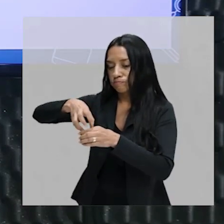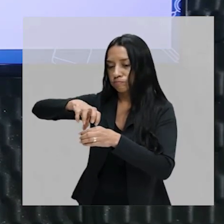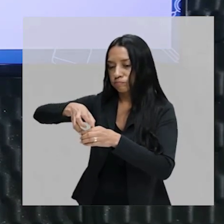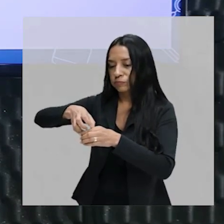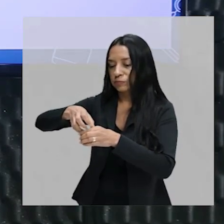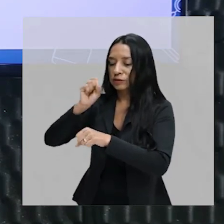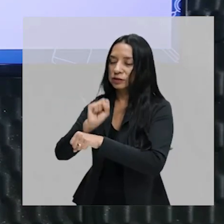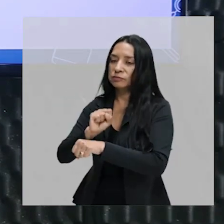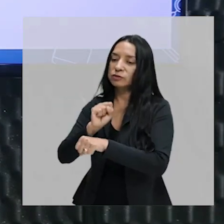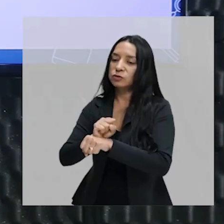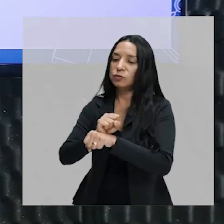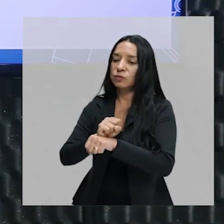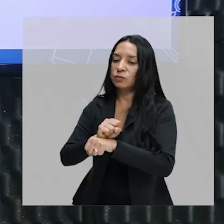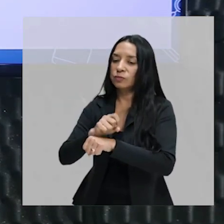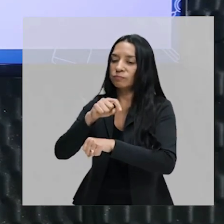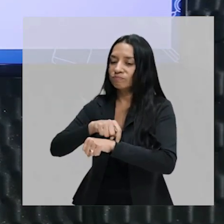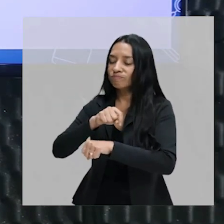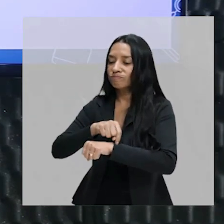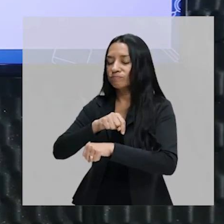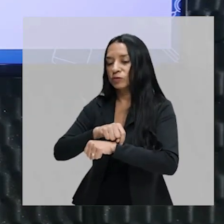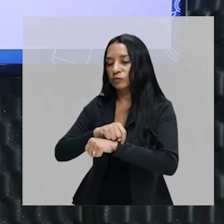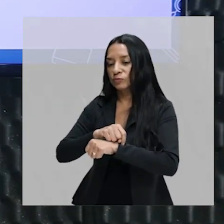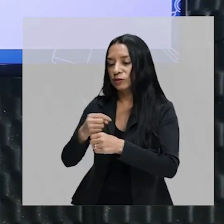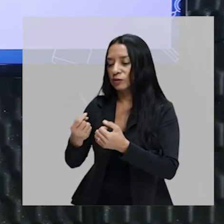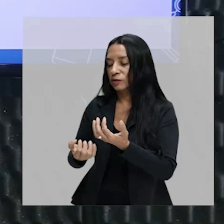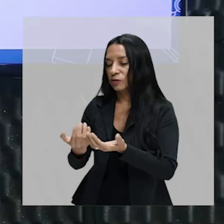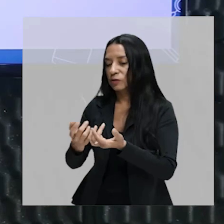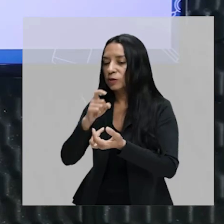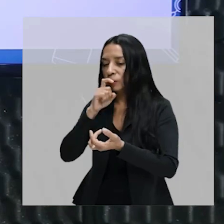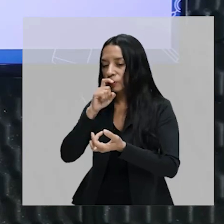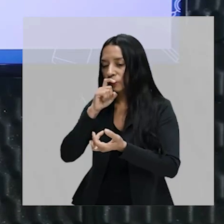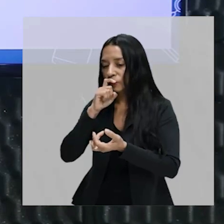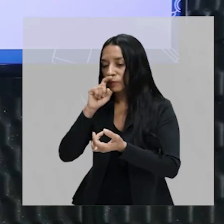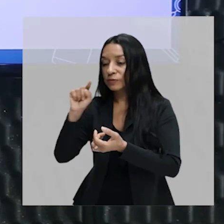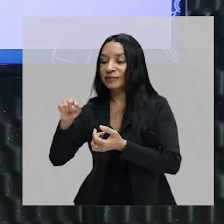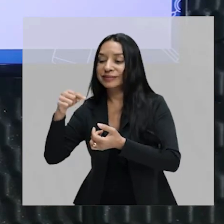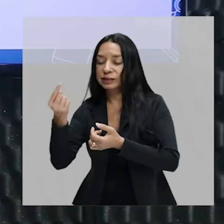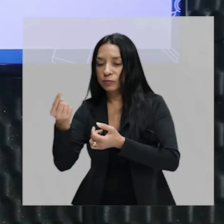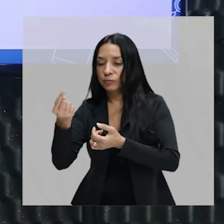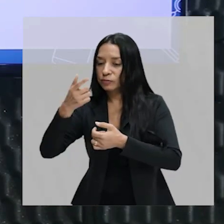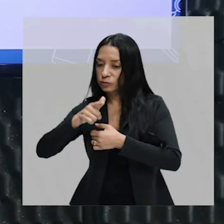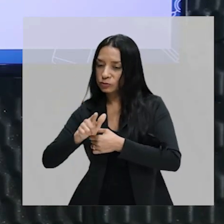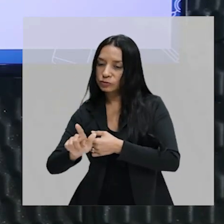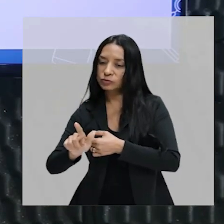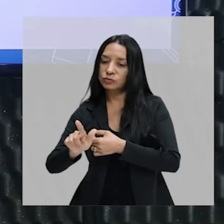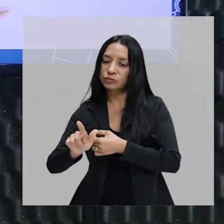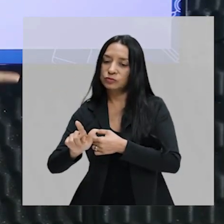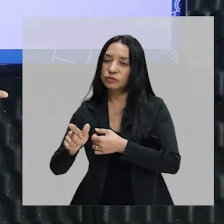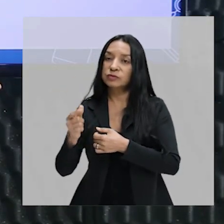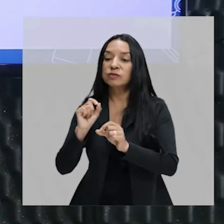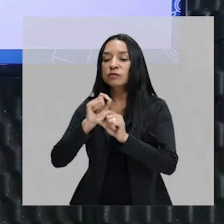um tempo esse caldo esfriou passou mais outro tempo esse caldo ele ficou